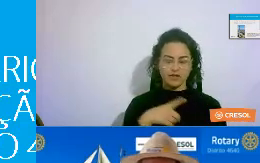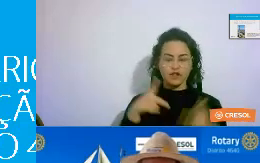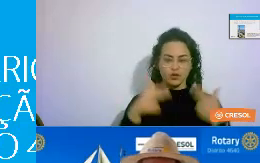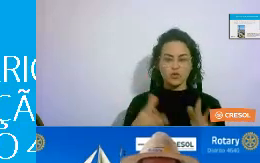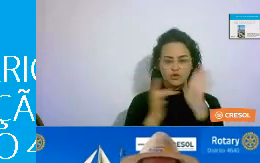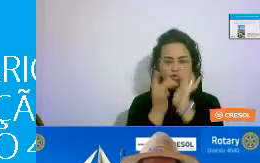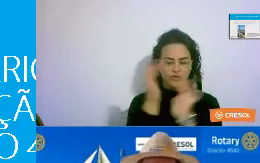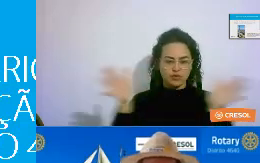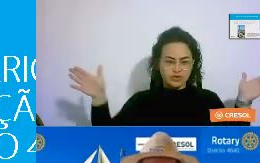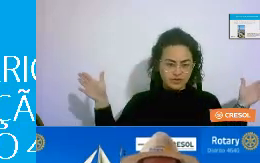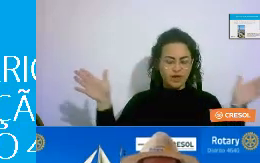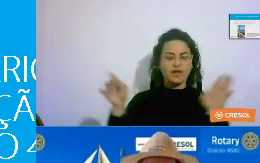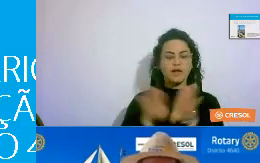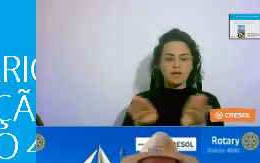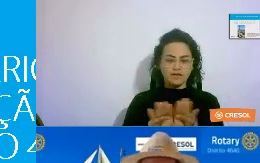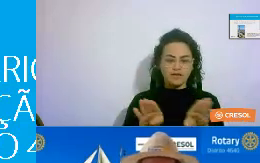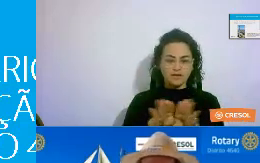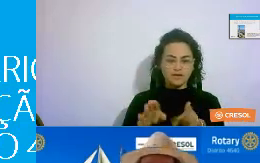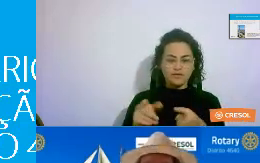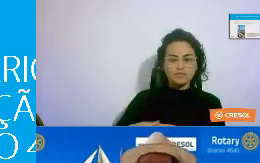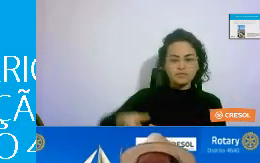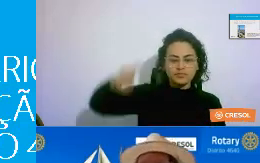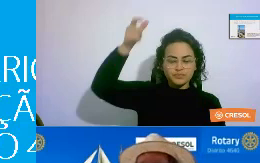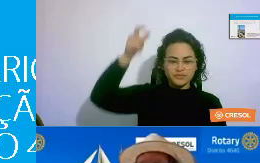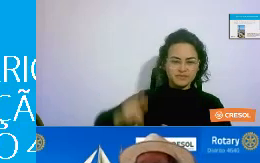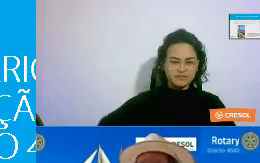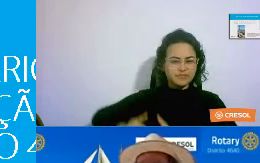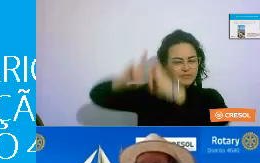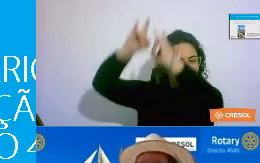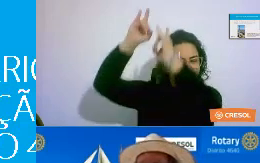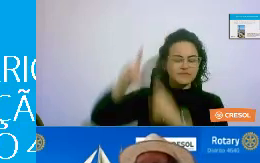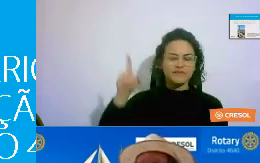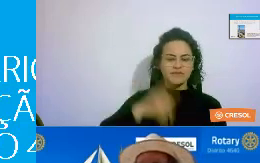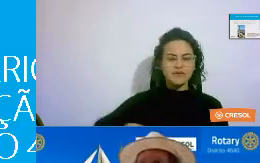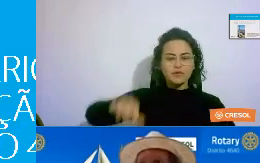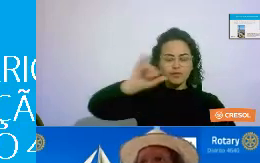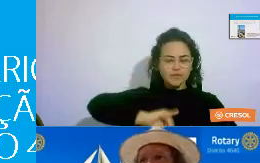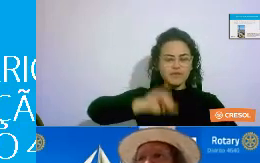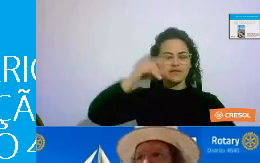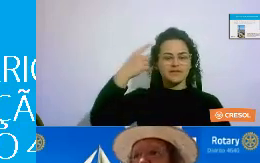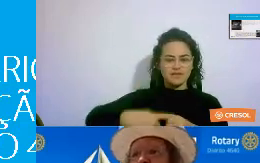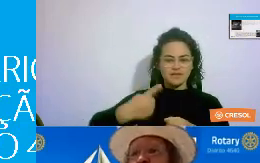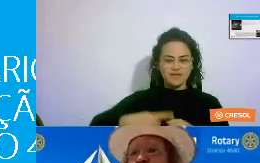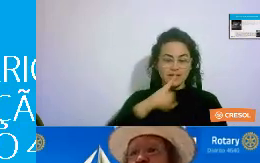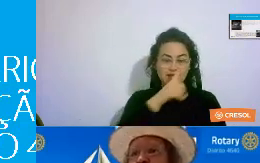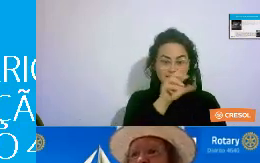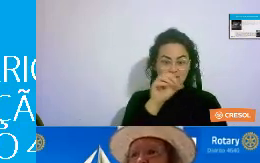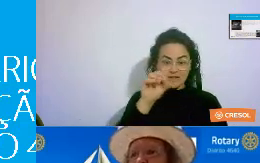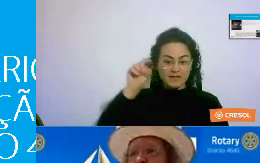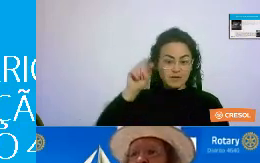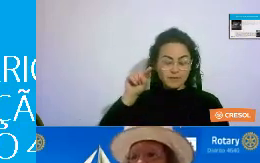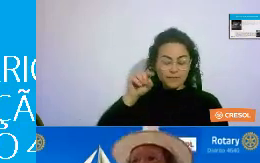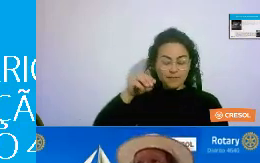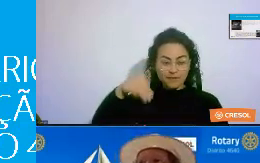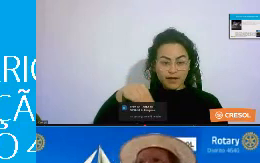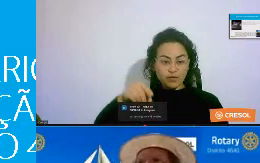a Torre da Catedral, uma torre na praça da cidade com só 100 metros de altura, uma coisa maravilhosa.